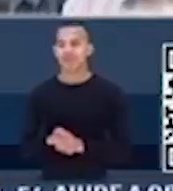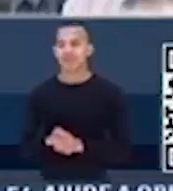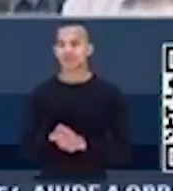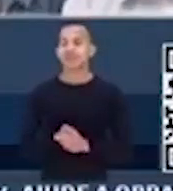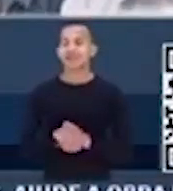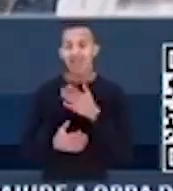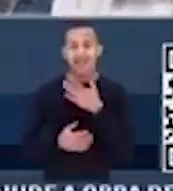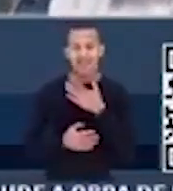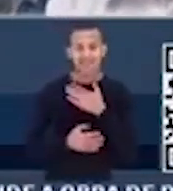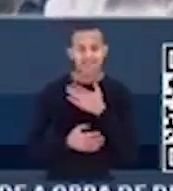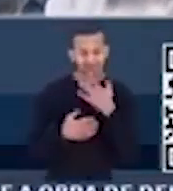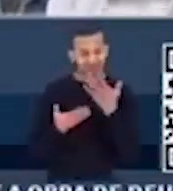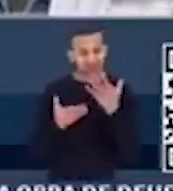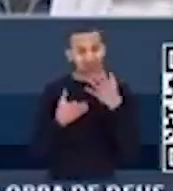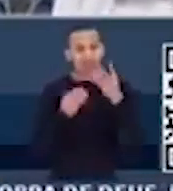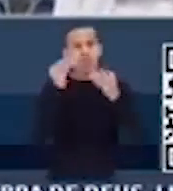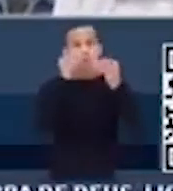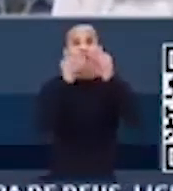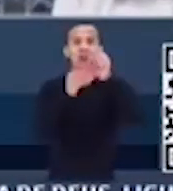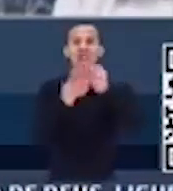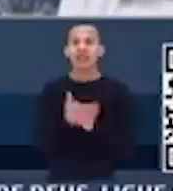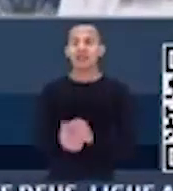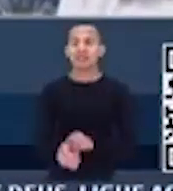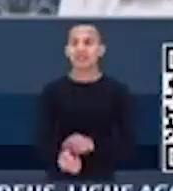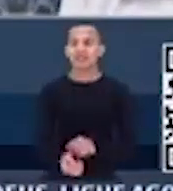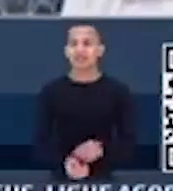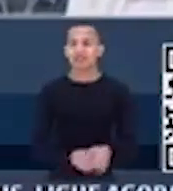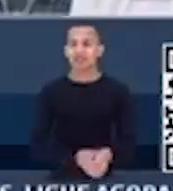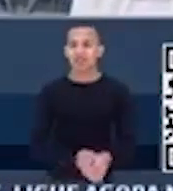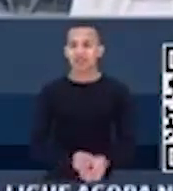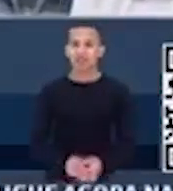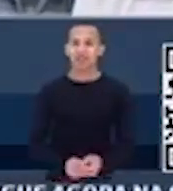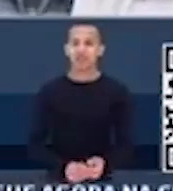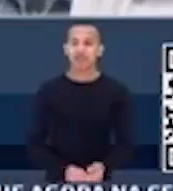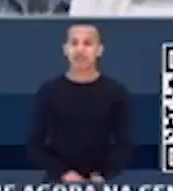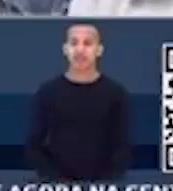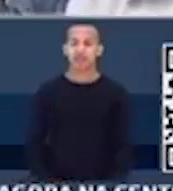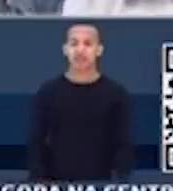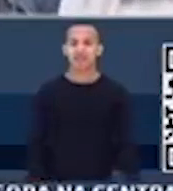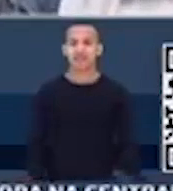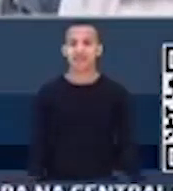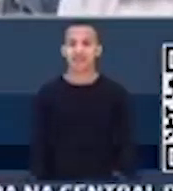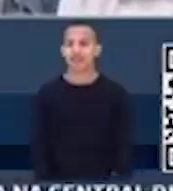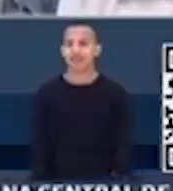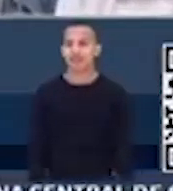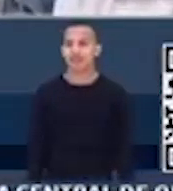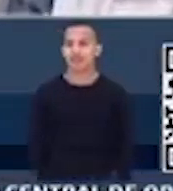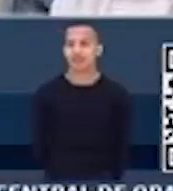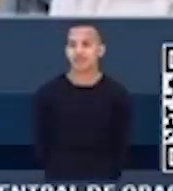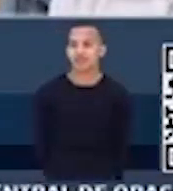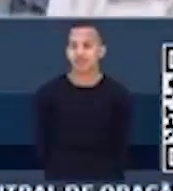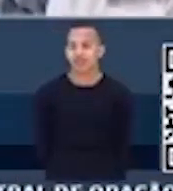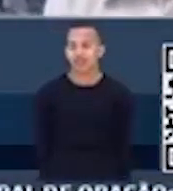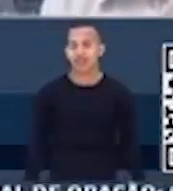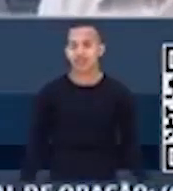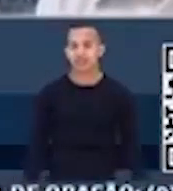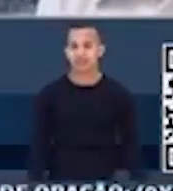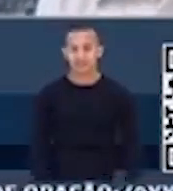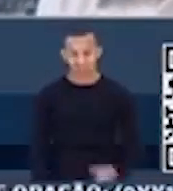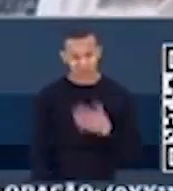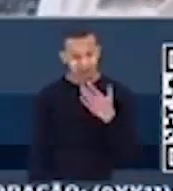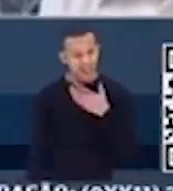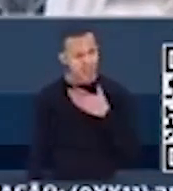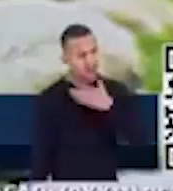quer uma toalhinha. Tem uma música antiga assim, ó. Jovem, eu já fui